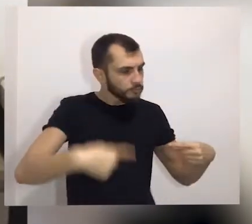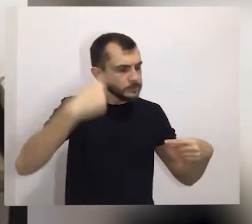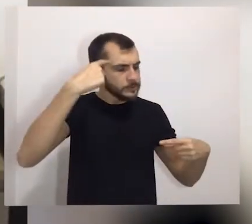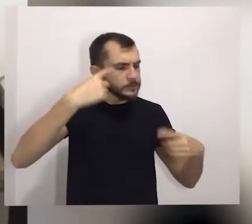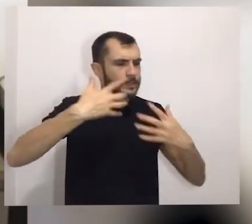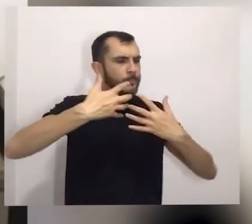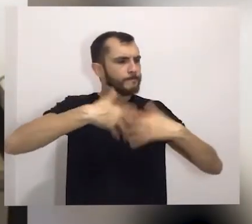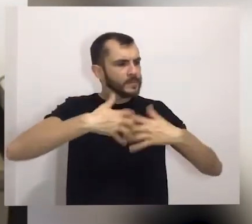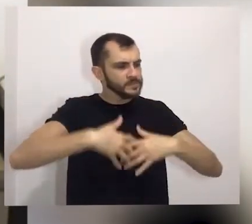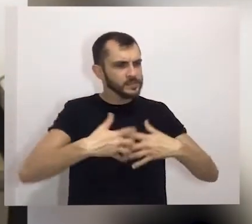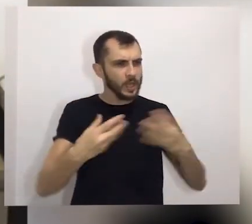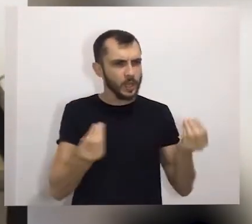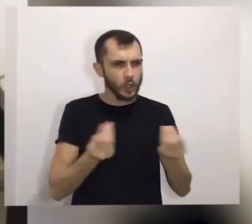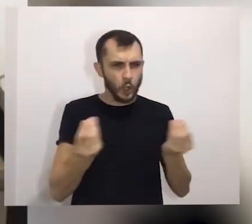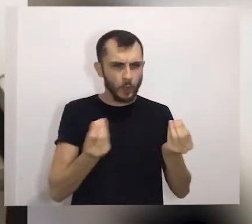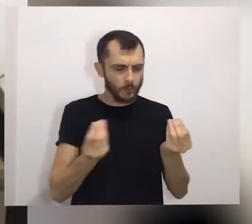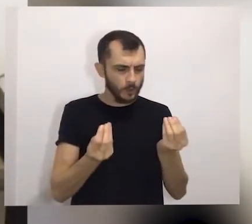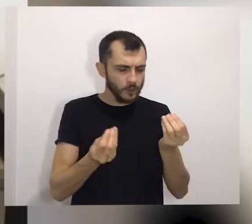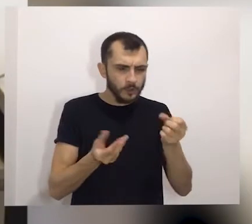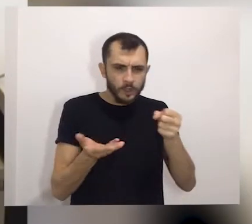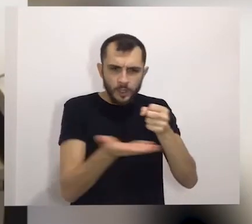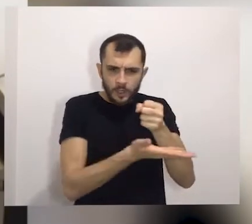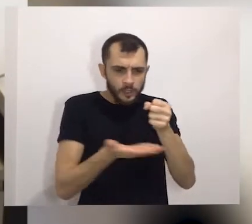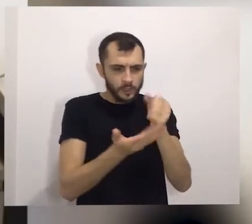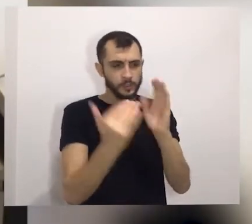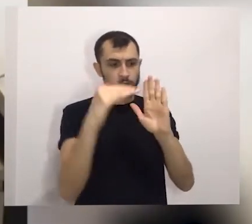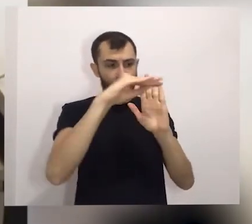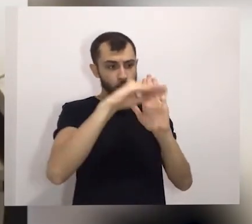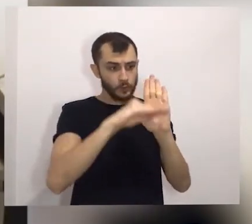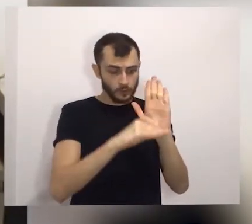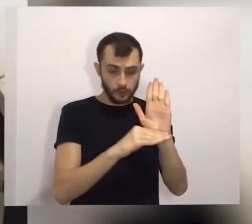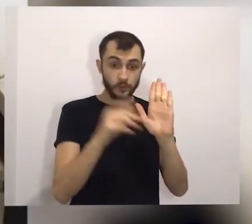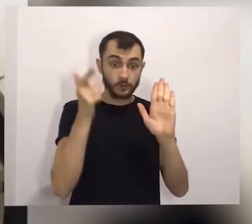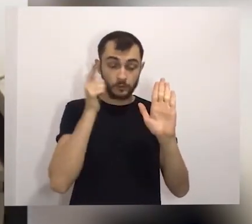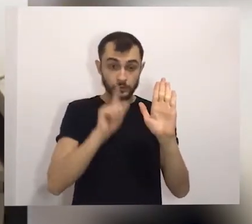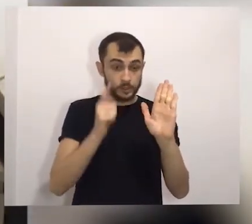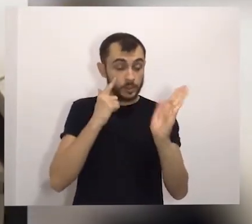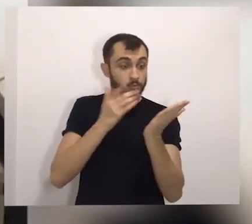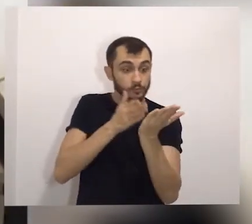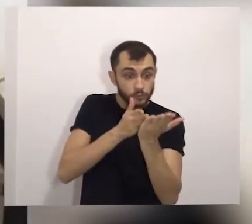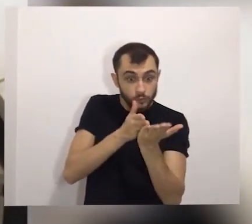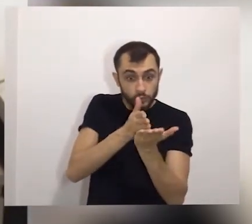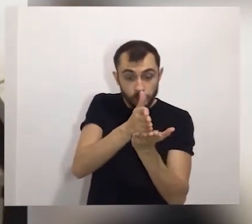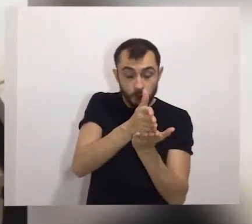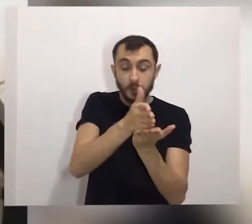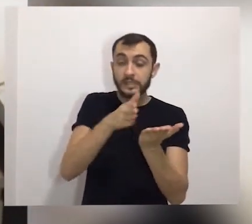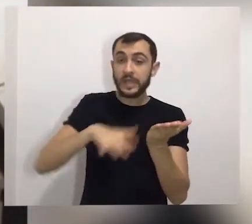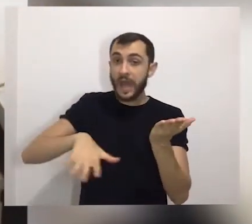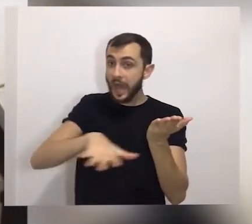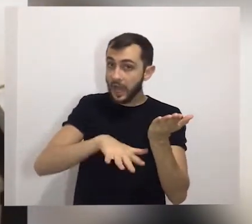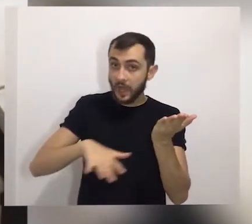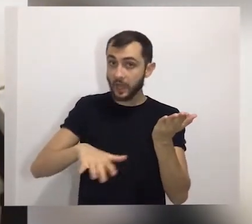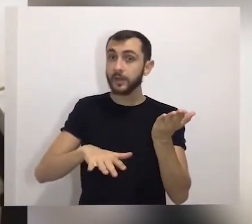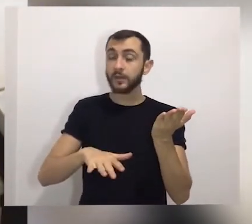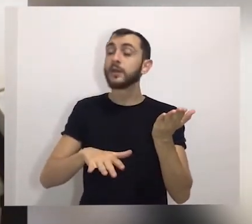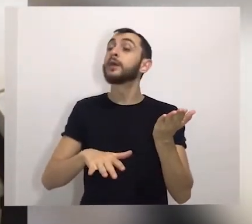SME, para pensar uma estrutura que considerasse os princípios norteadores da